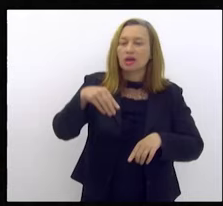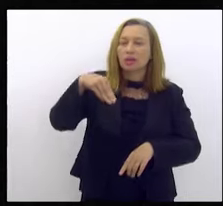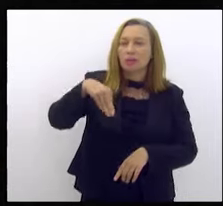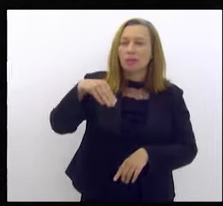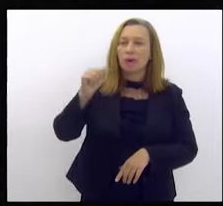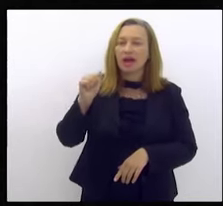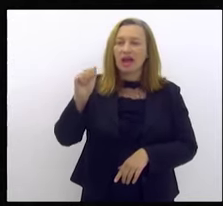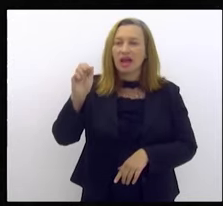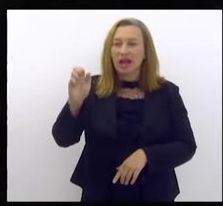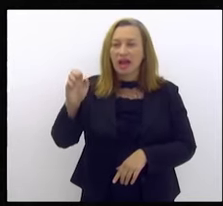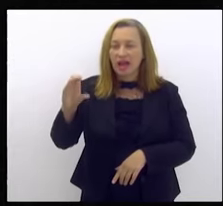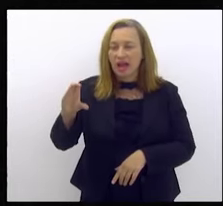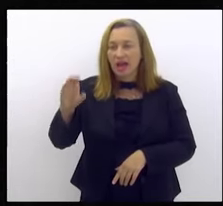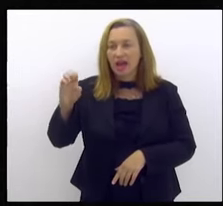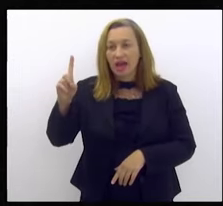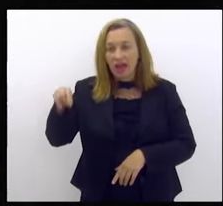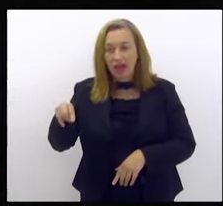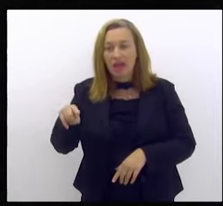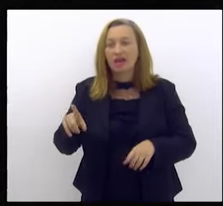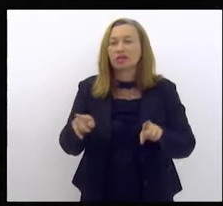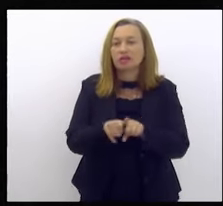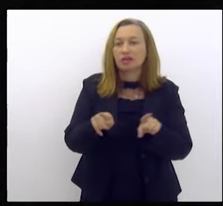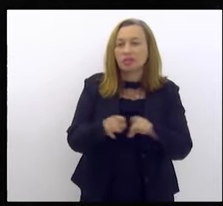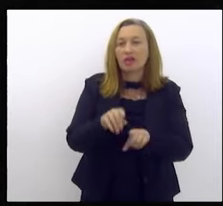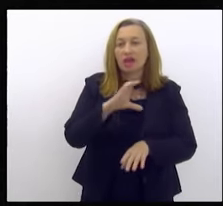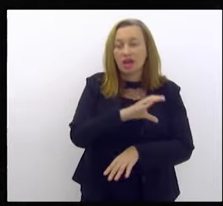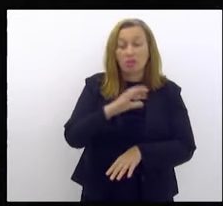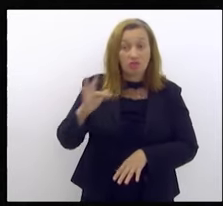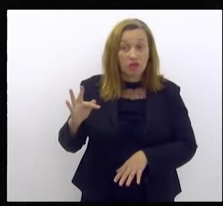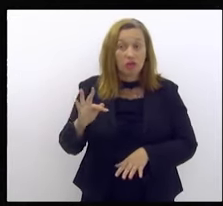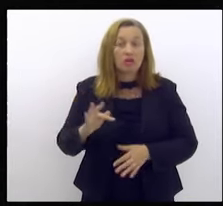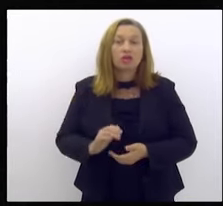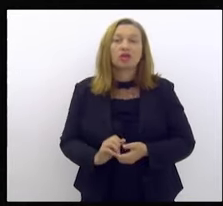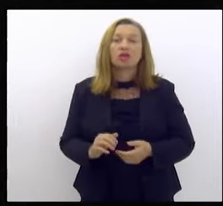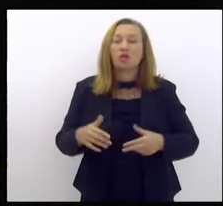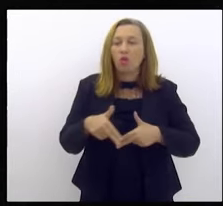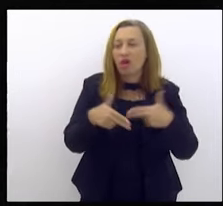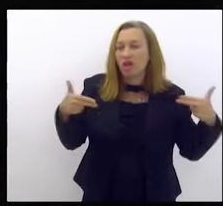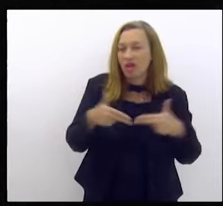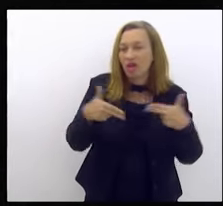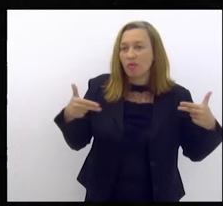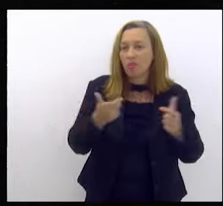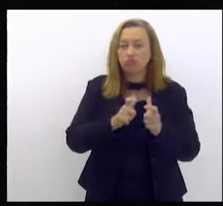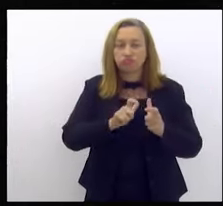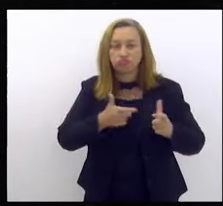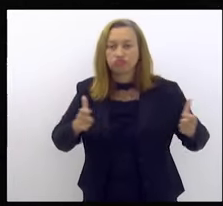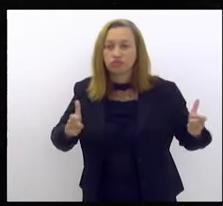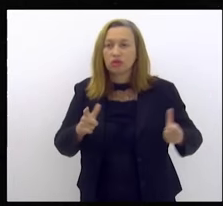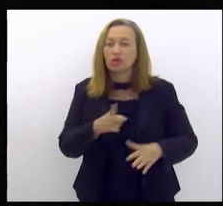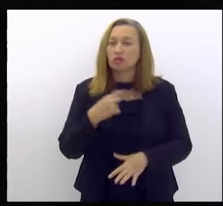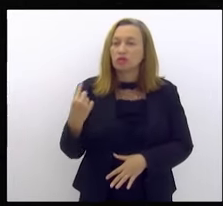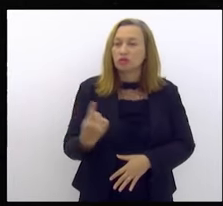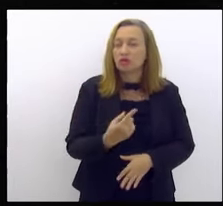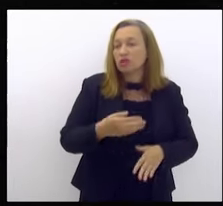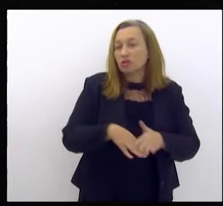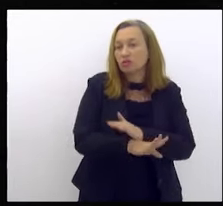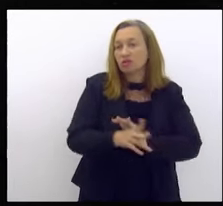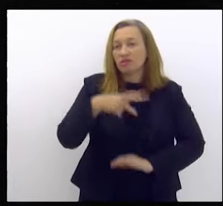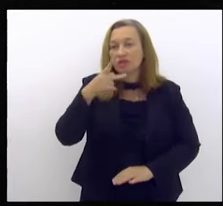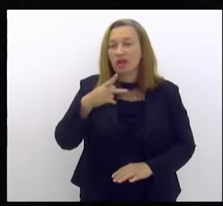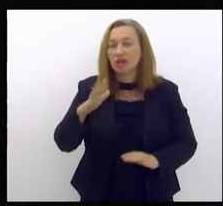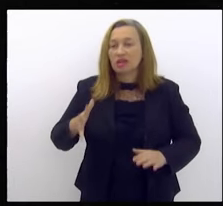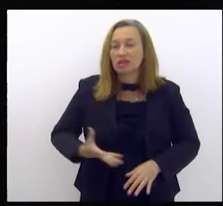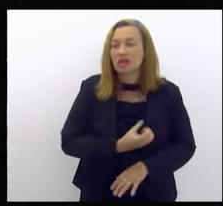bem como essa atividade na escola em Cabo Frio. Ou seja, o hip-hop ele é gigante, ele, como nós costumamos dizer,